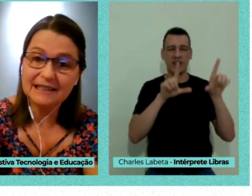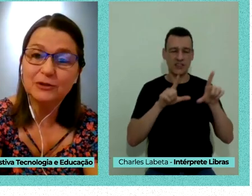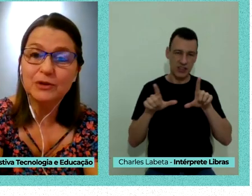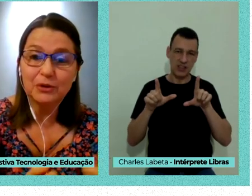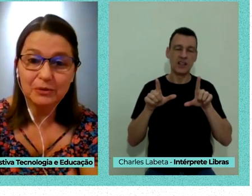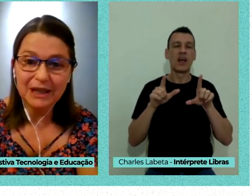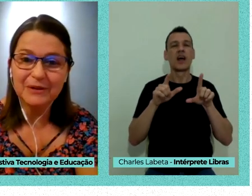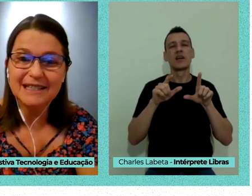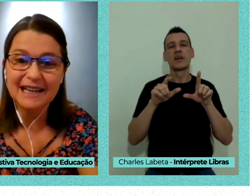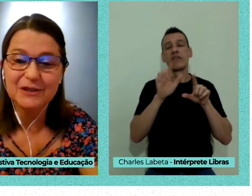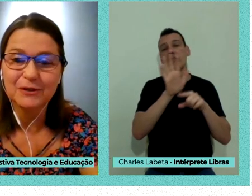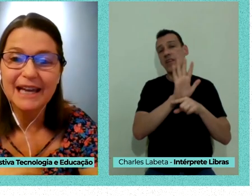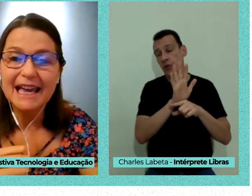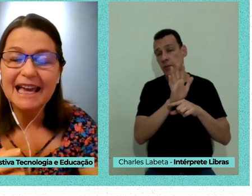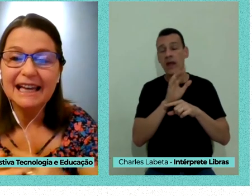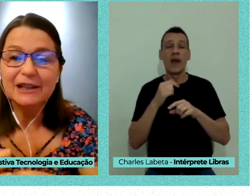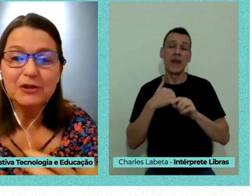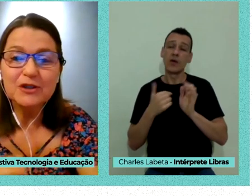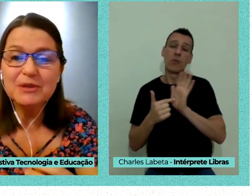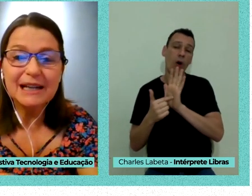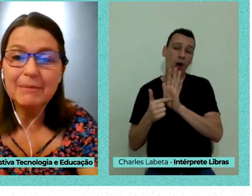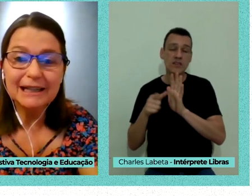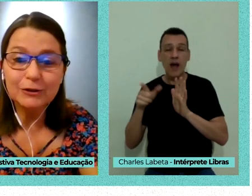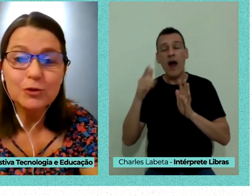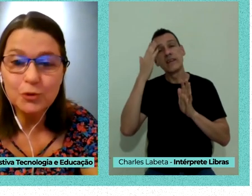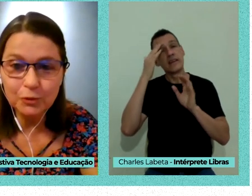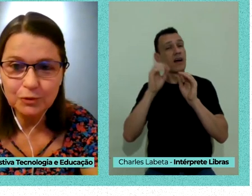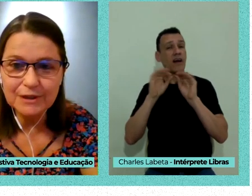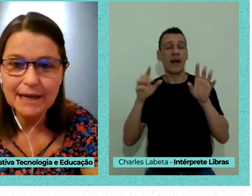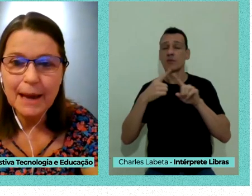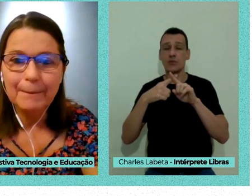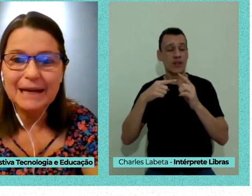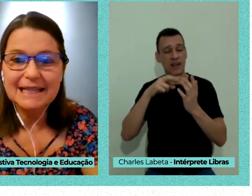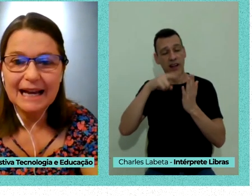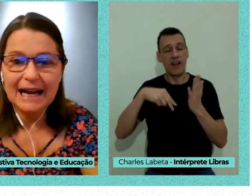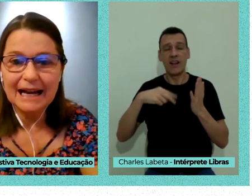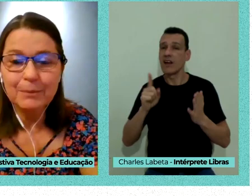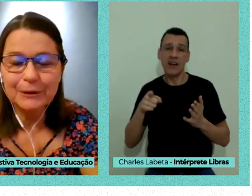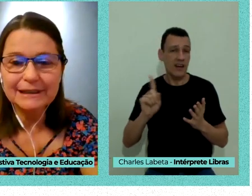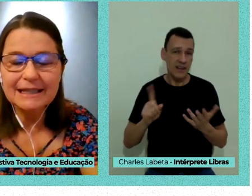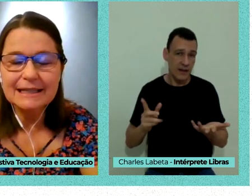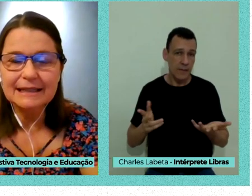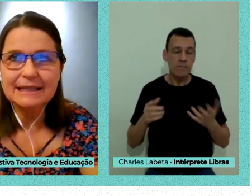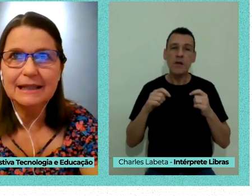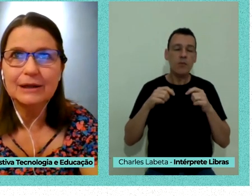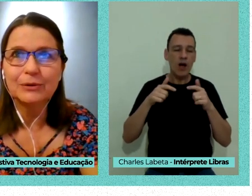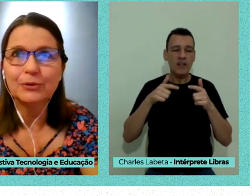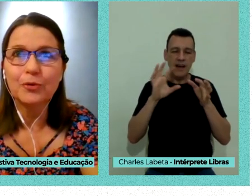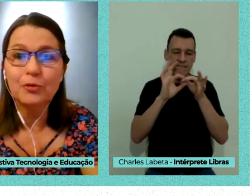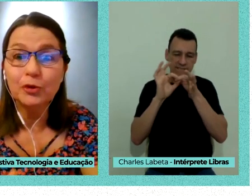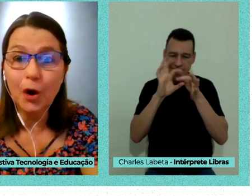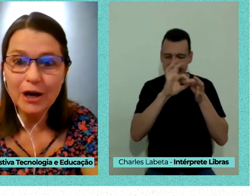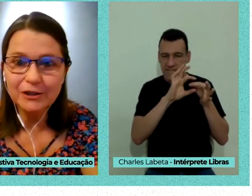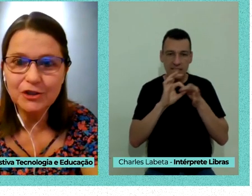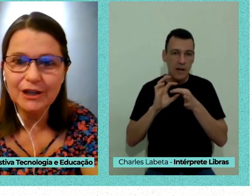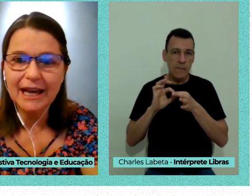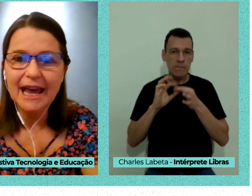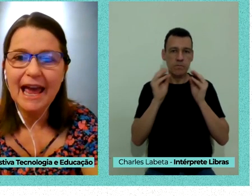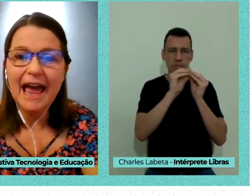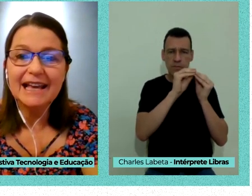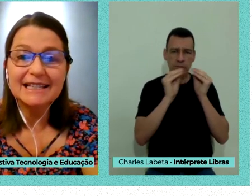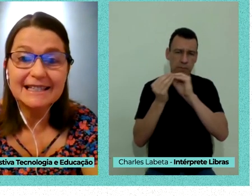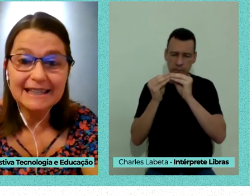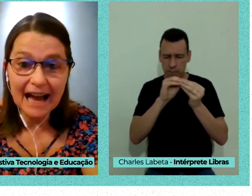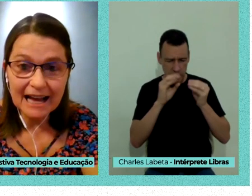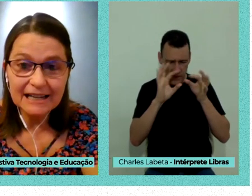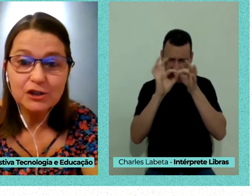está escrito e eu não tenho acesso. Então, nós vamos trabalhando juntos, mas a importância, assim, o norte